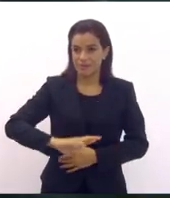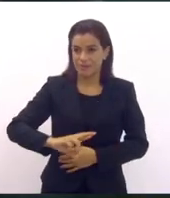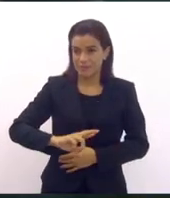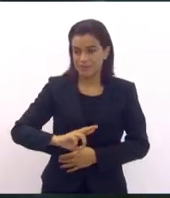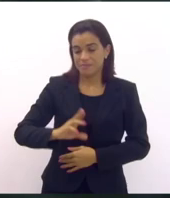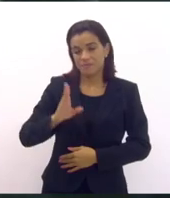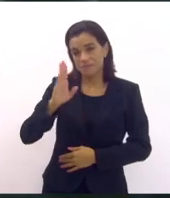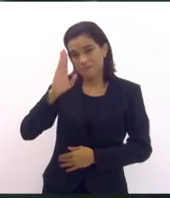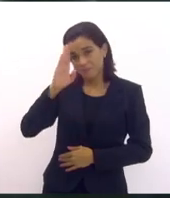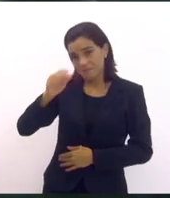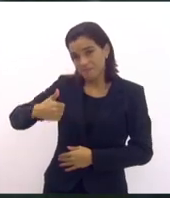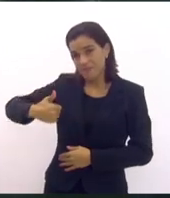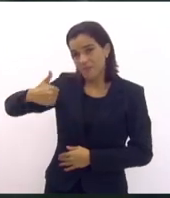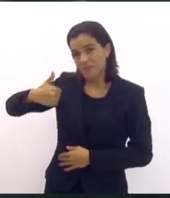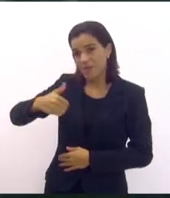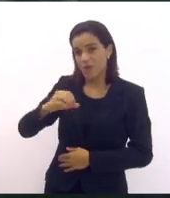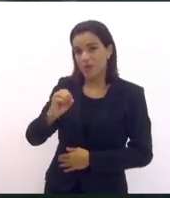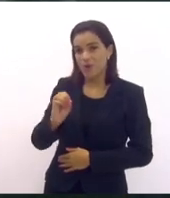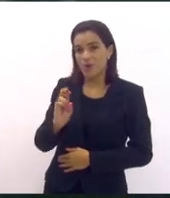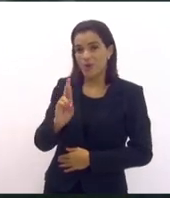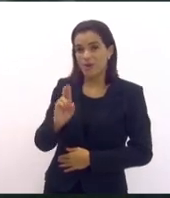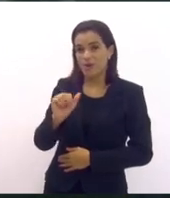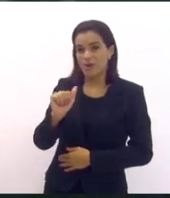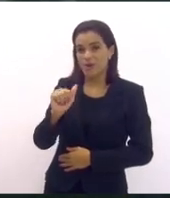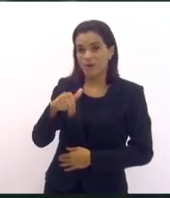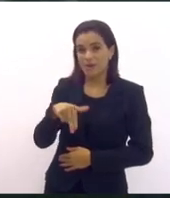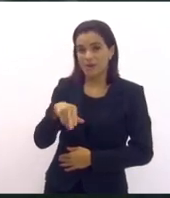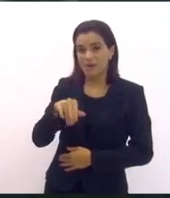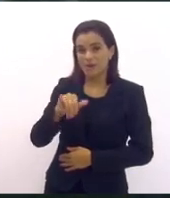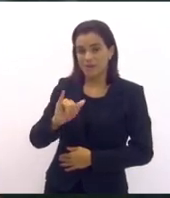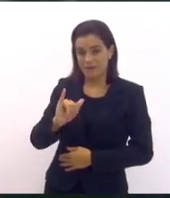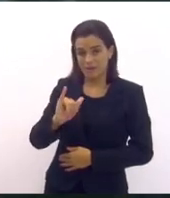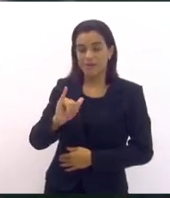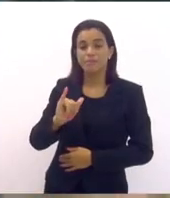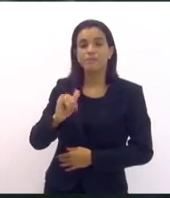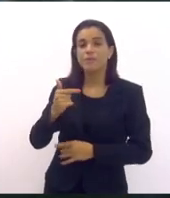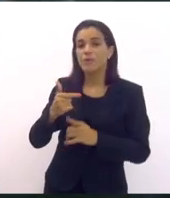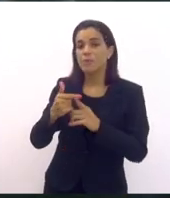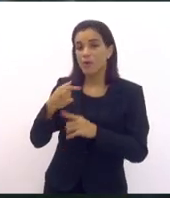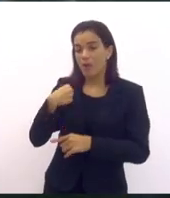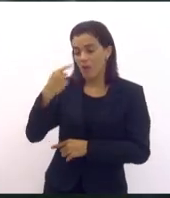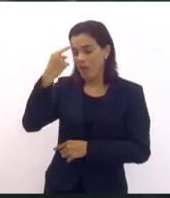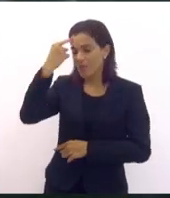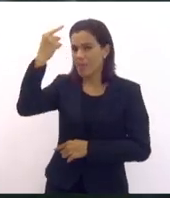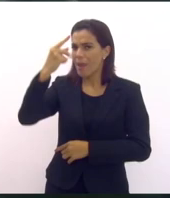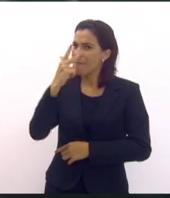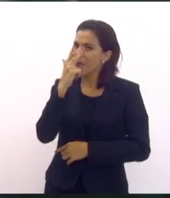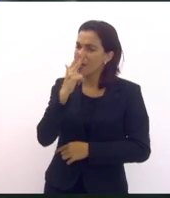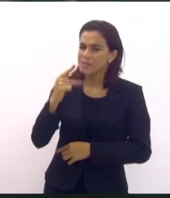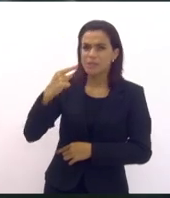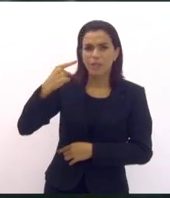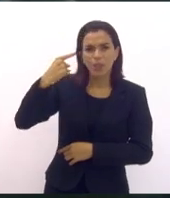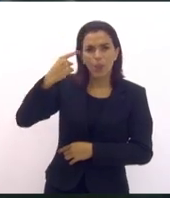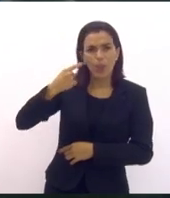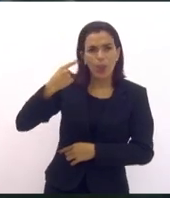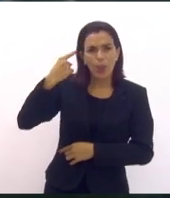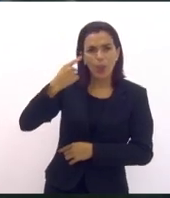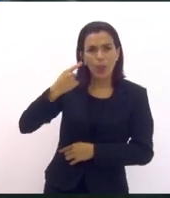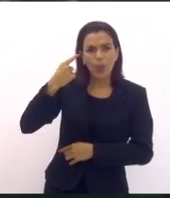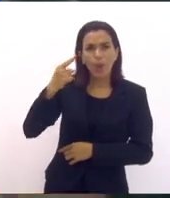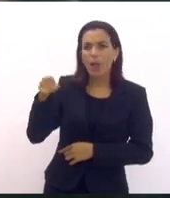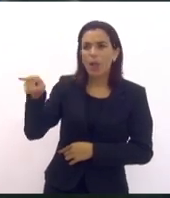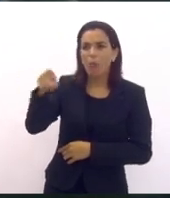Don ni porque eu tenho essas ideias loucas assim eu não sei porque que eles vão